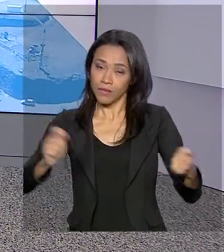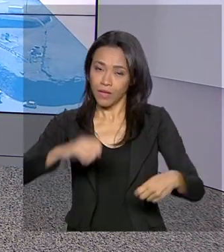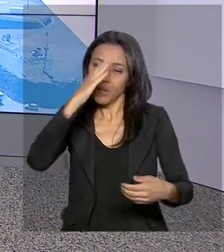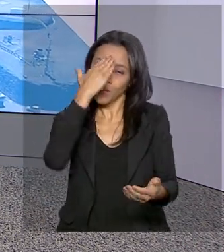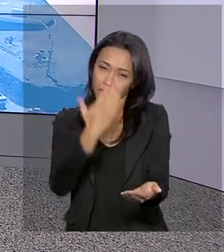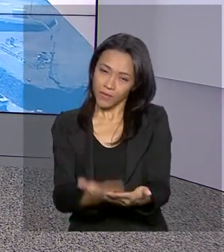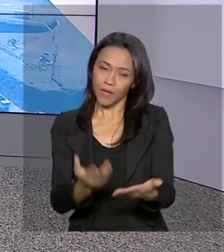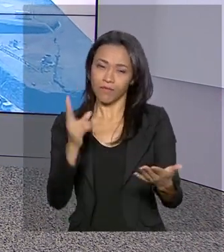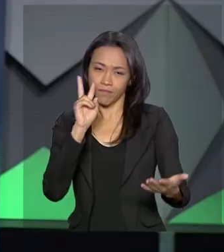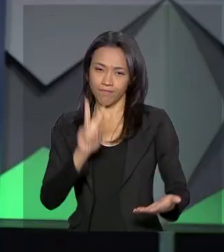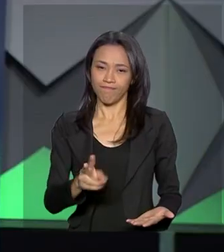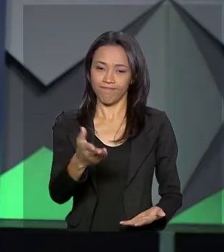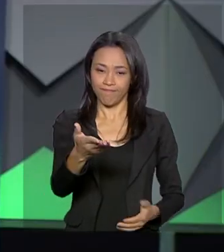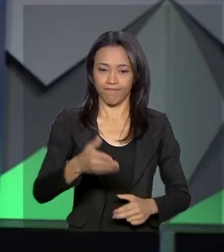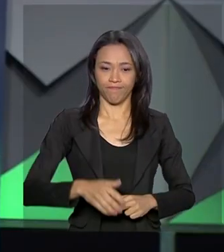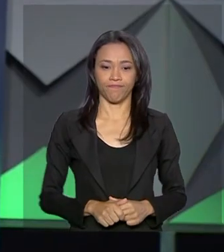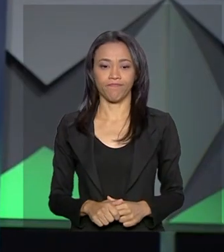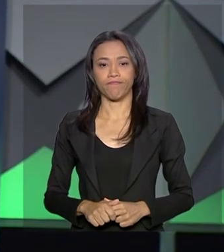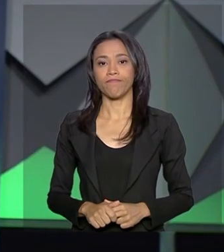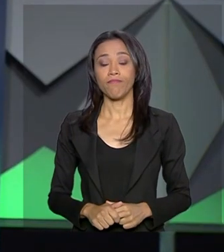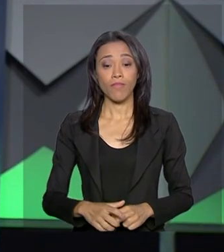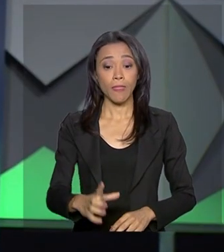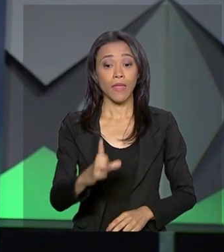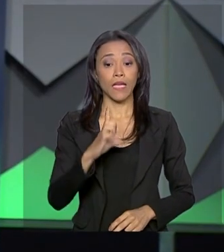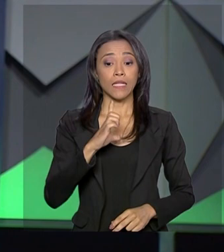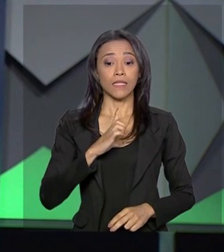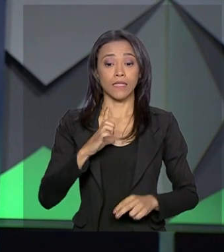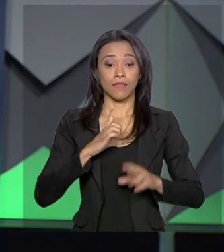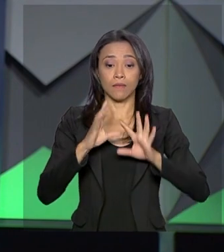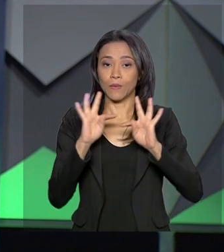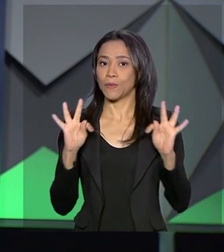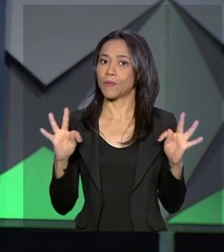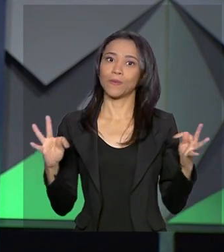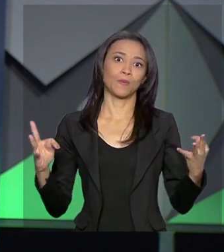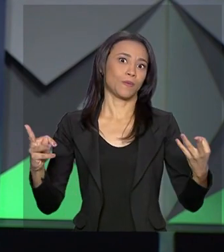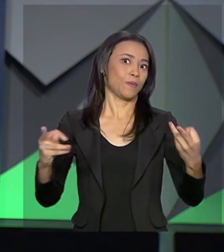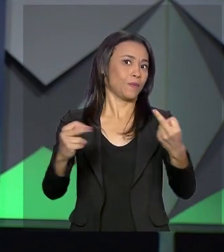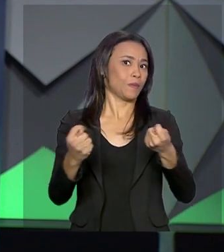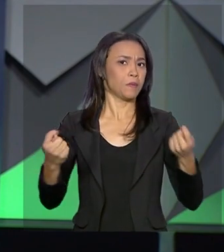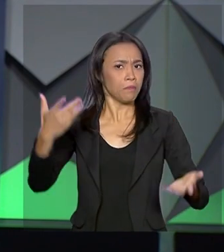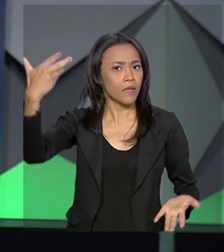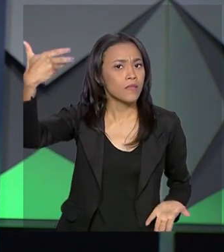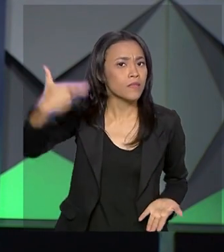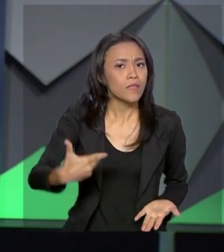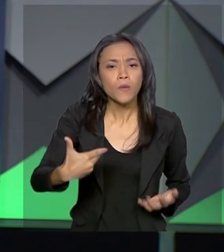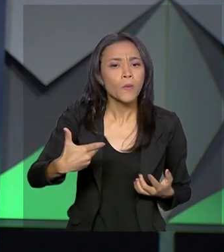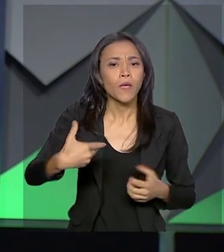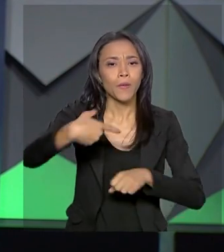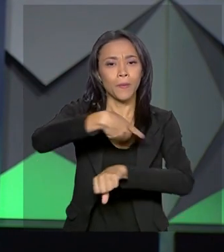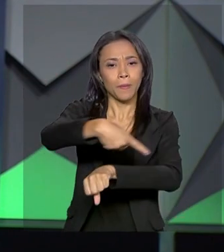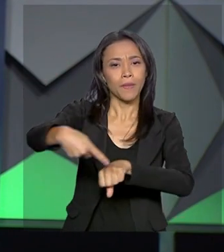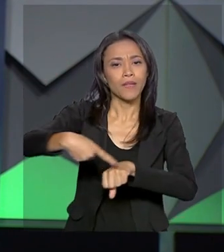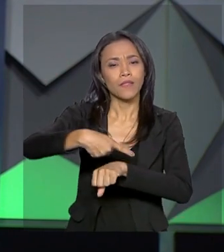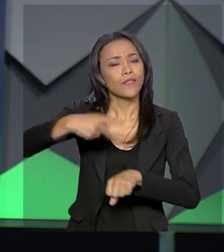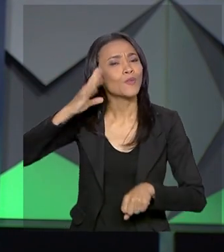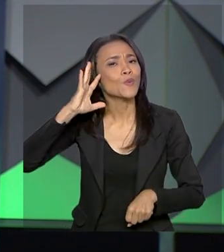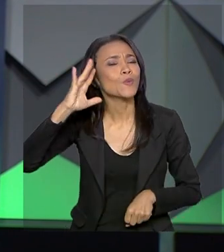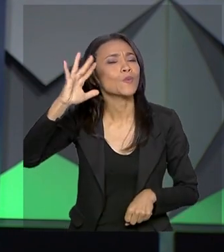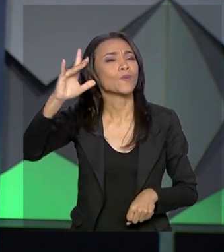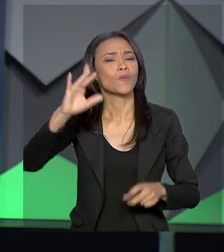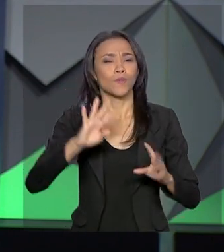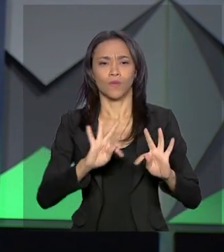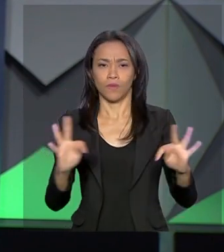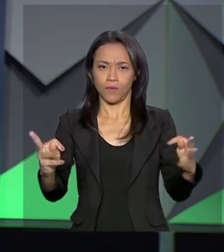Vamos ouvir. Temos tudo para ser aquela nação do sonho de todos nós.